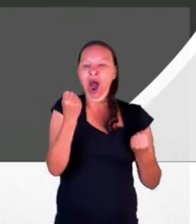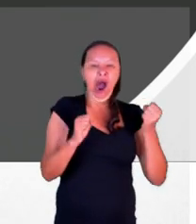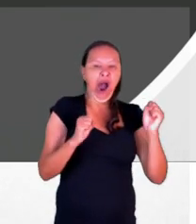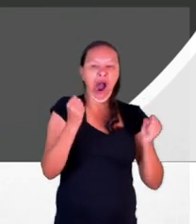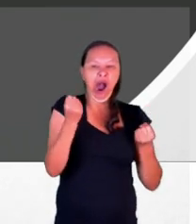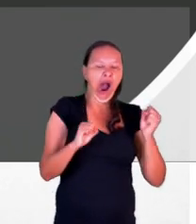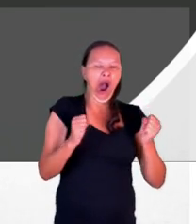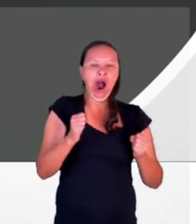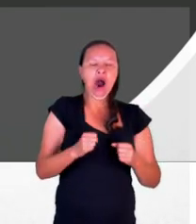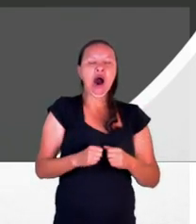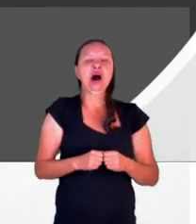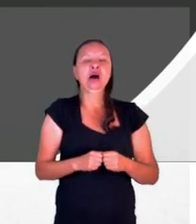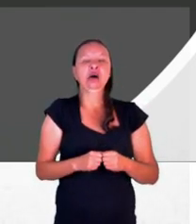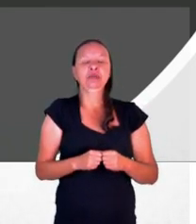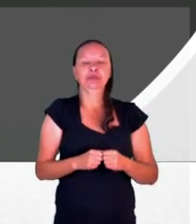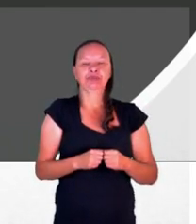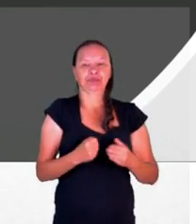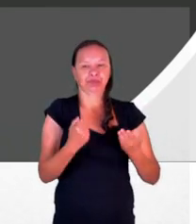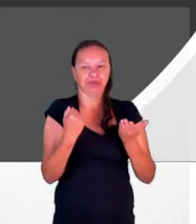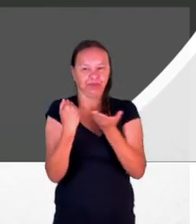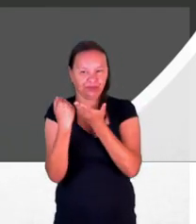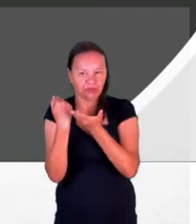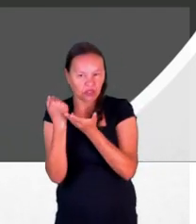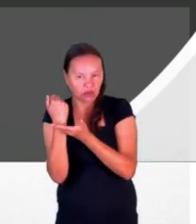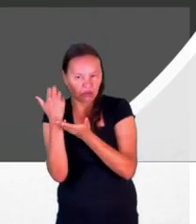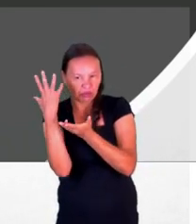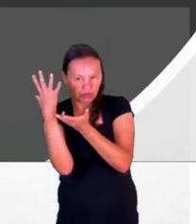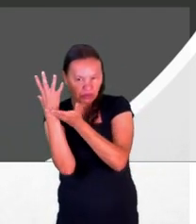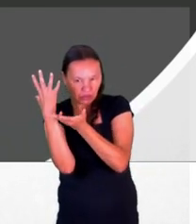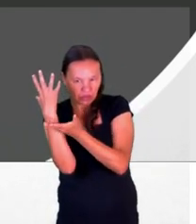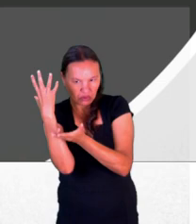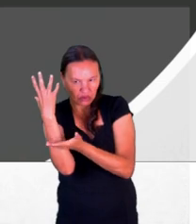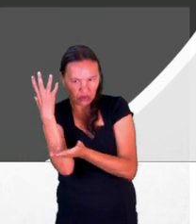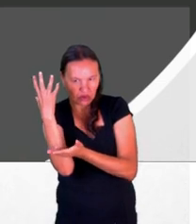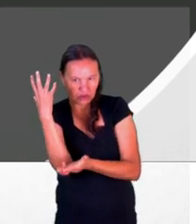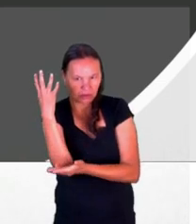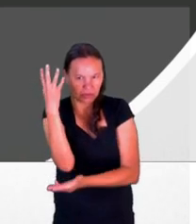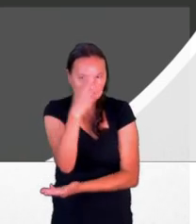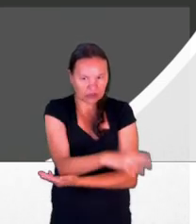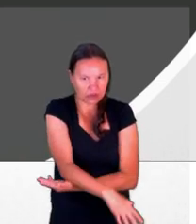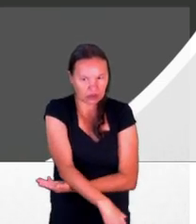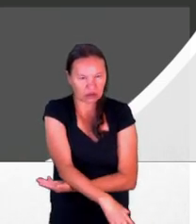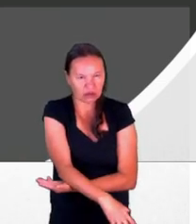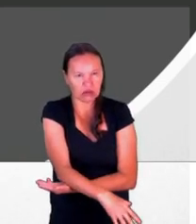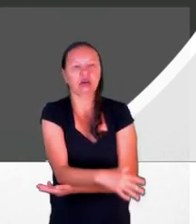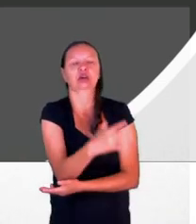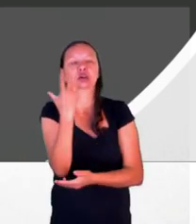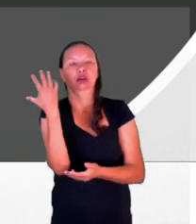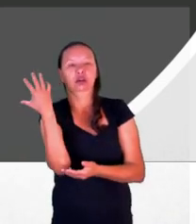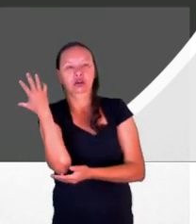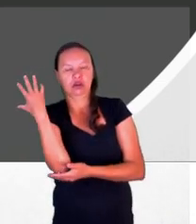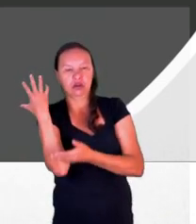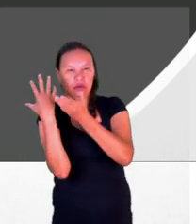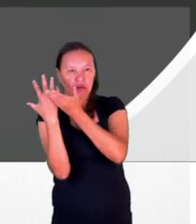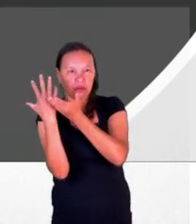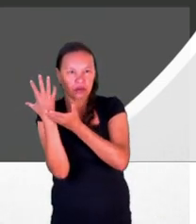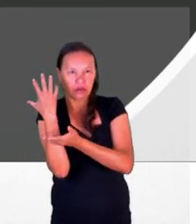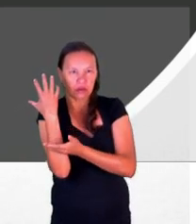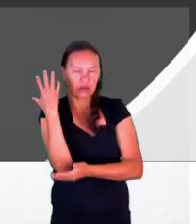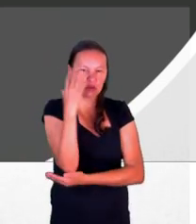eh desmatam né que que despejam agrotóxicos